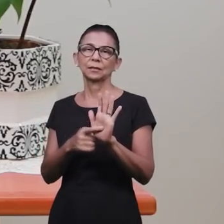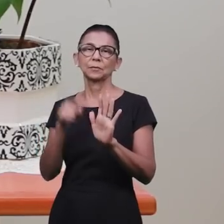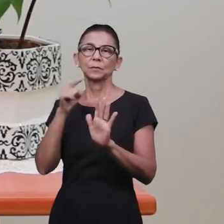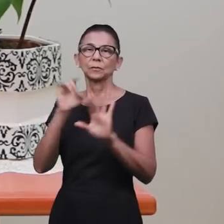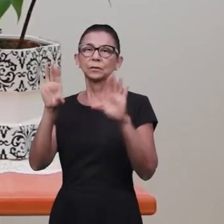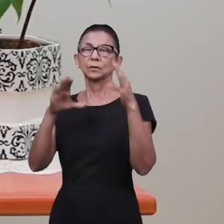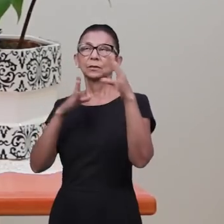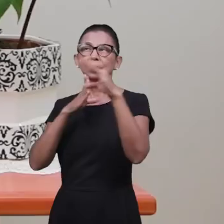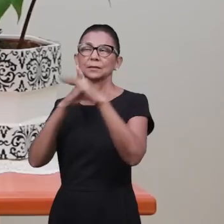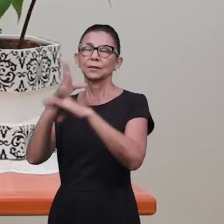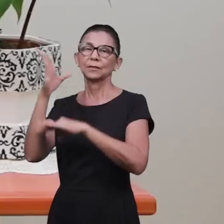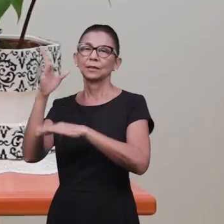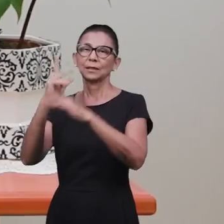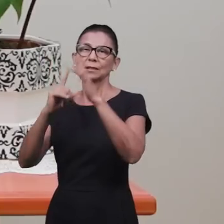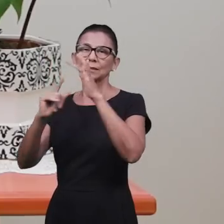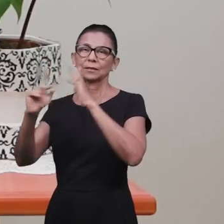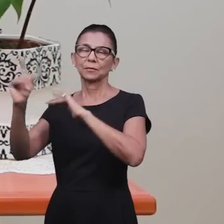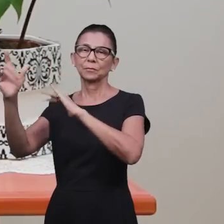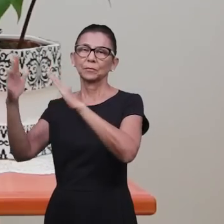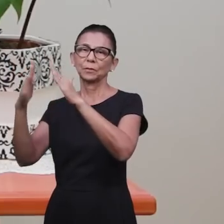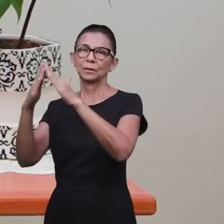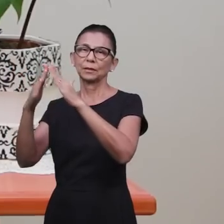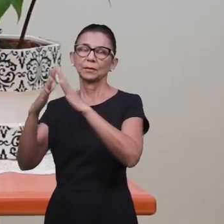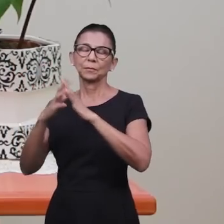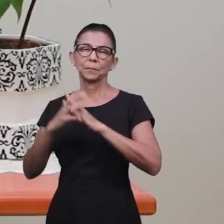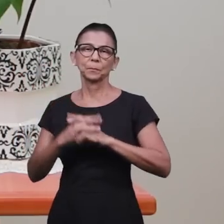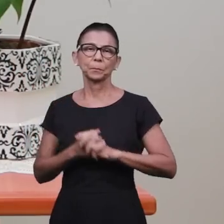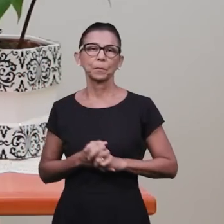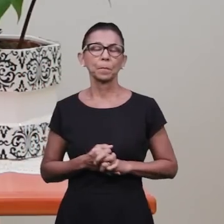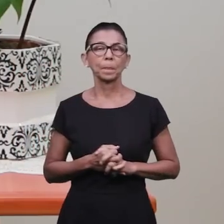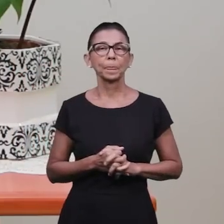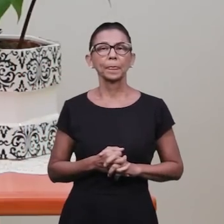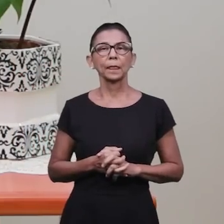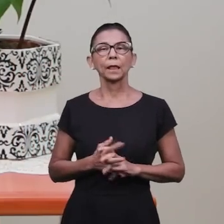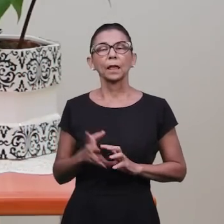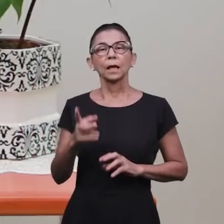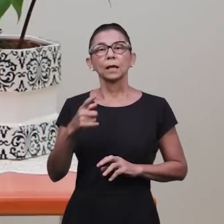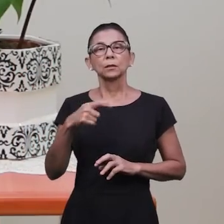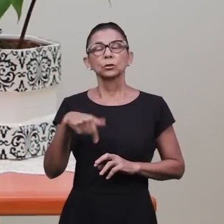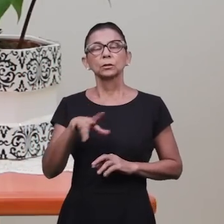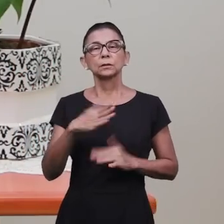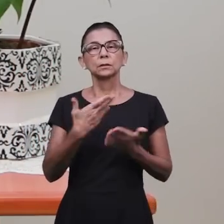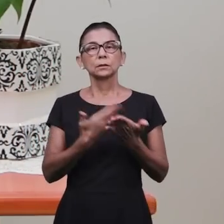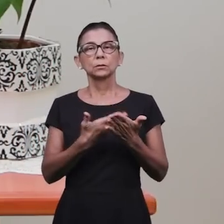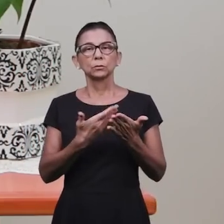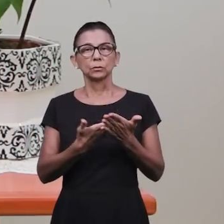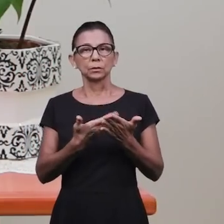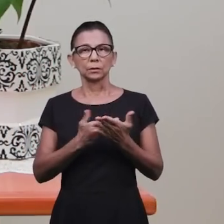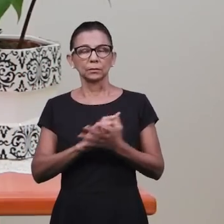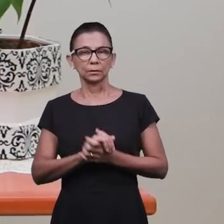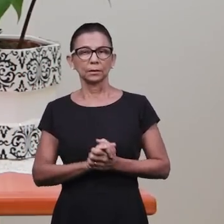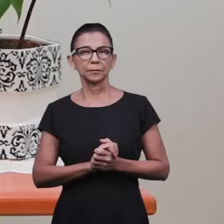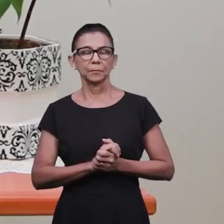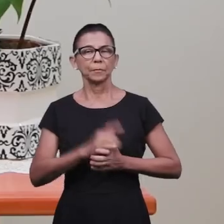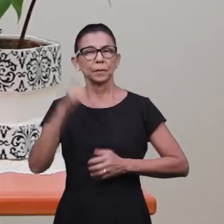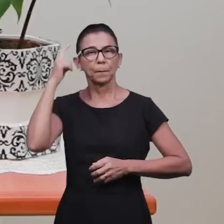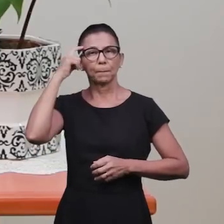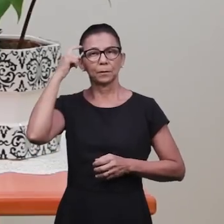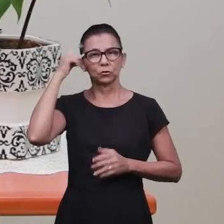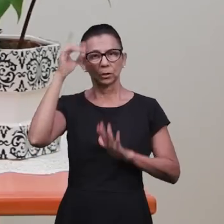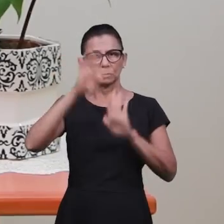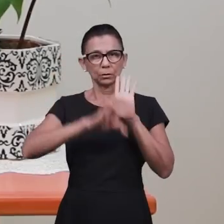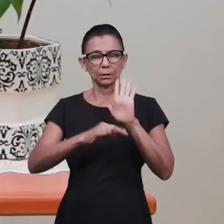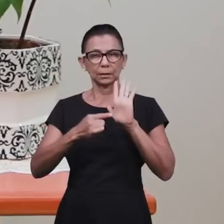para encerrar aqui esta palavra, nós ficamos meditando ali naquelas virgens